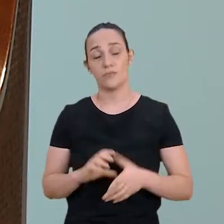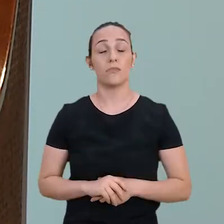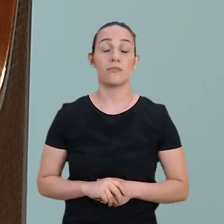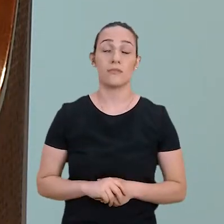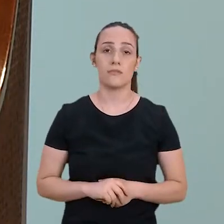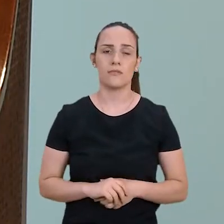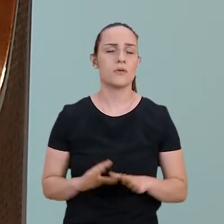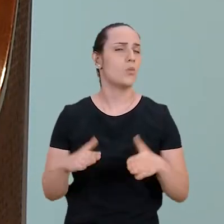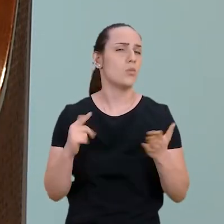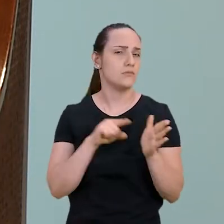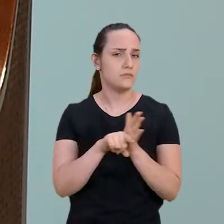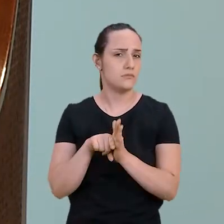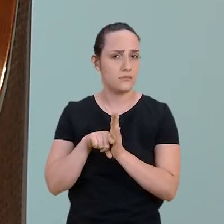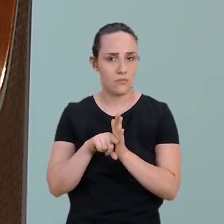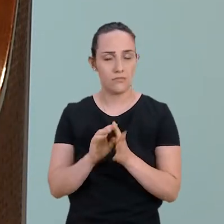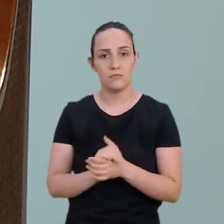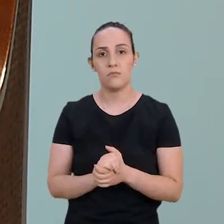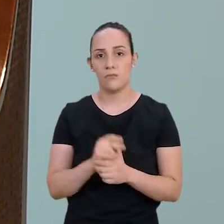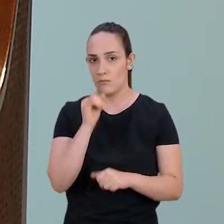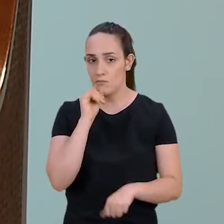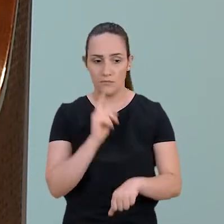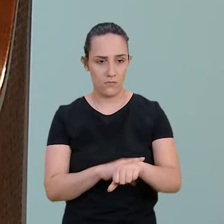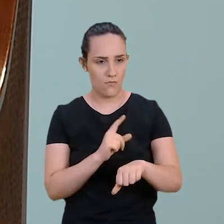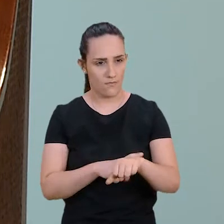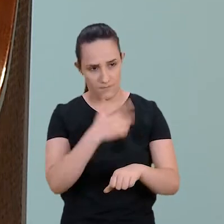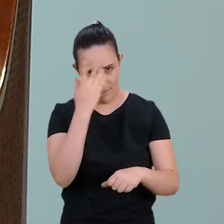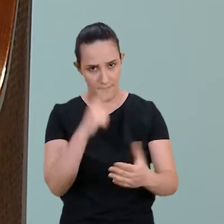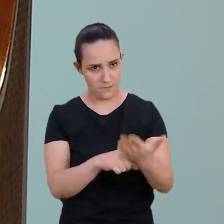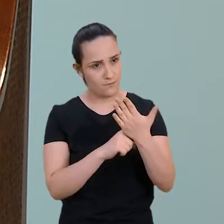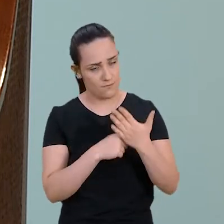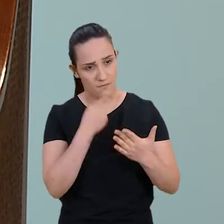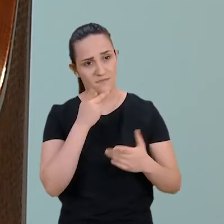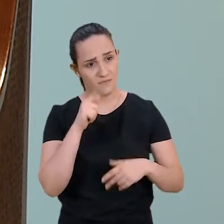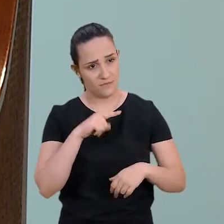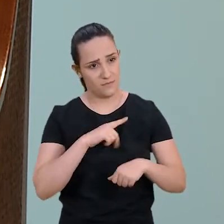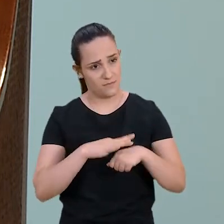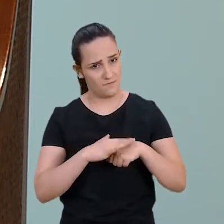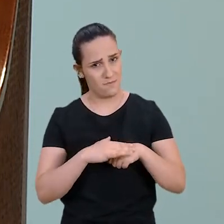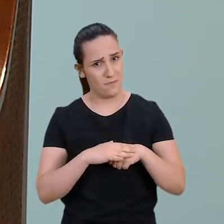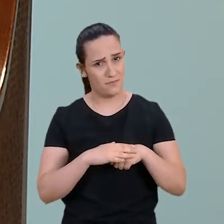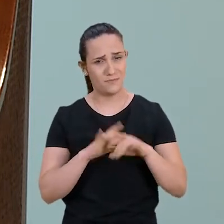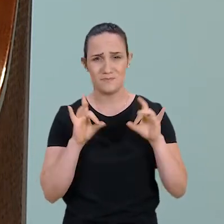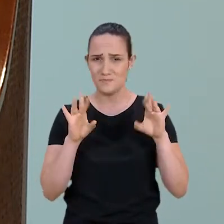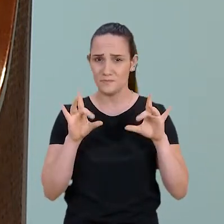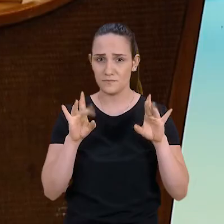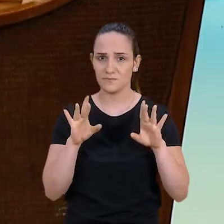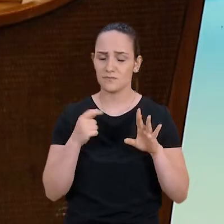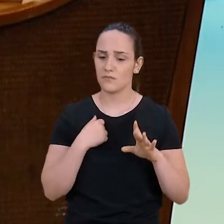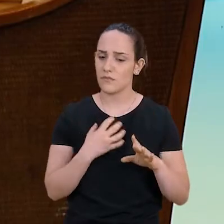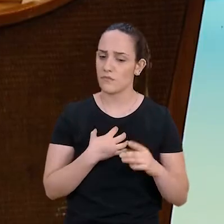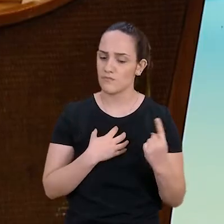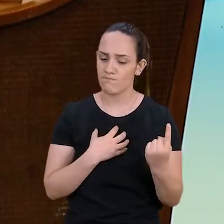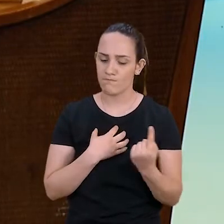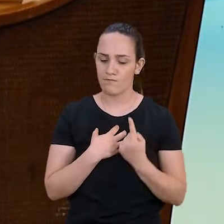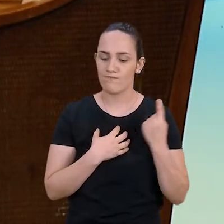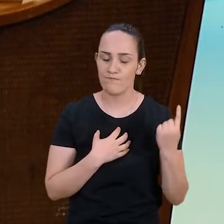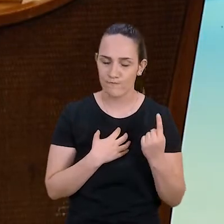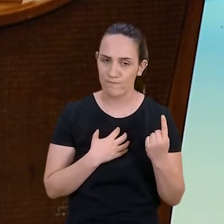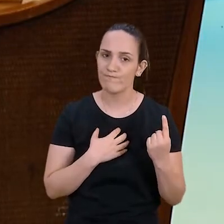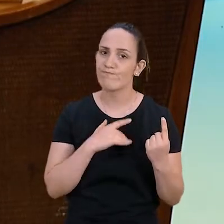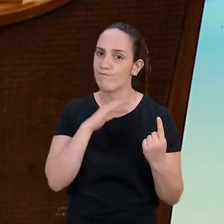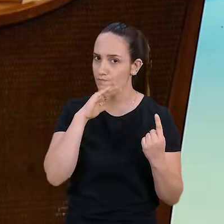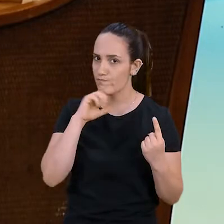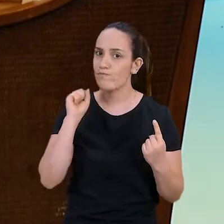o diagnóstico, você receber um diagnóstico de uma doença rara, eu costumo dizer que é solitário e devastador